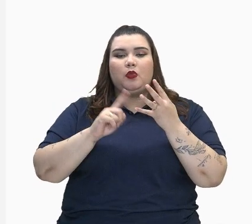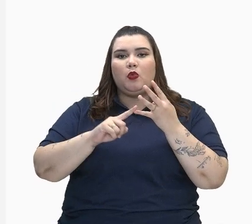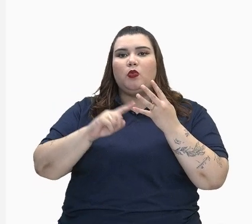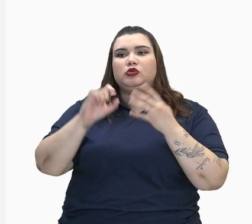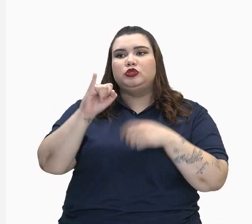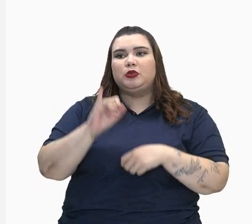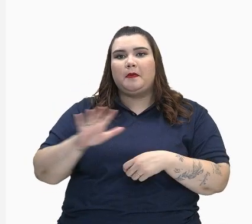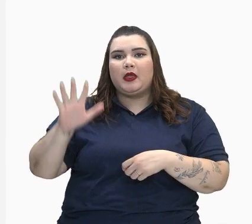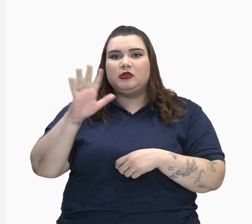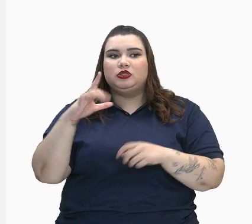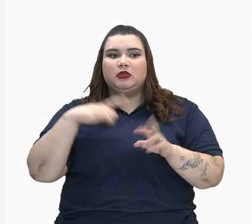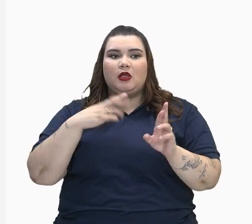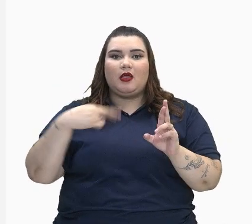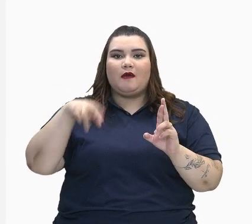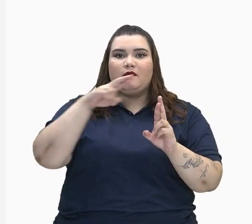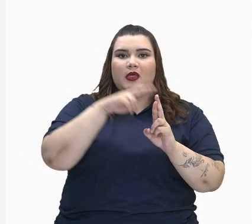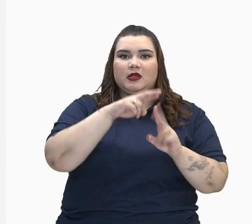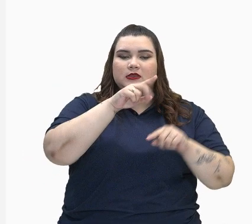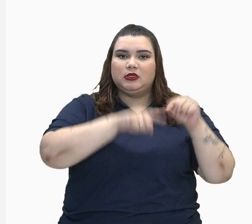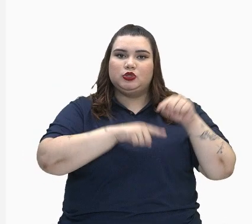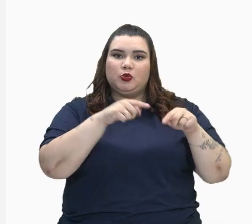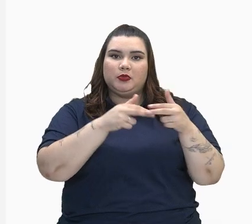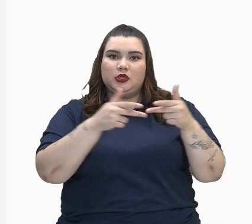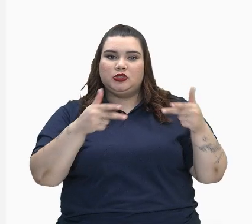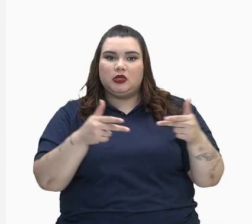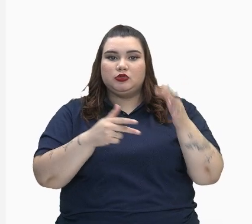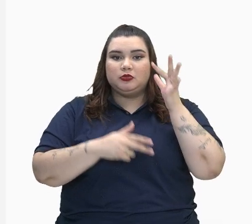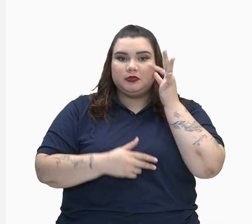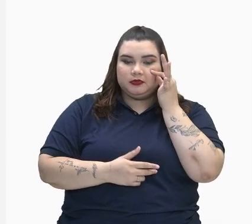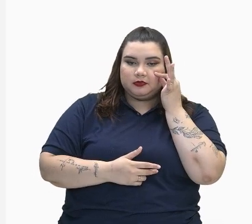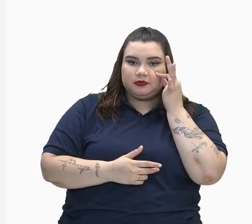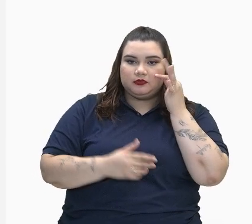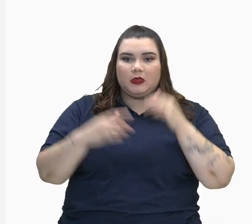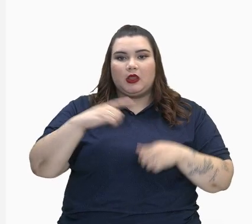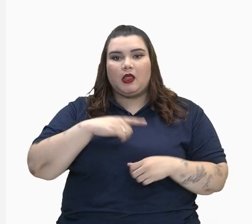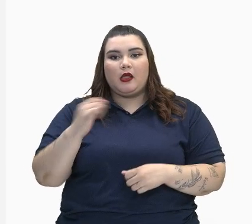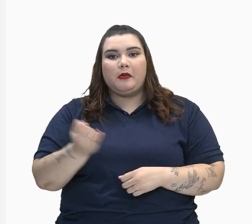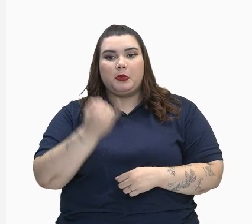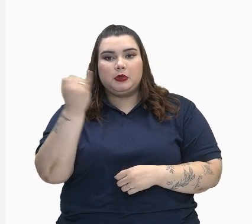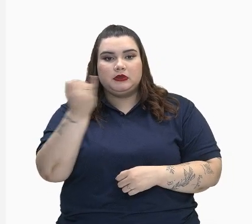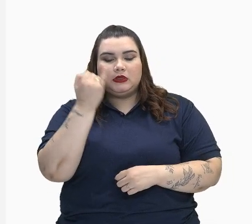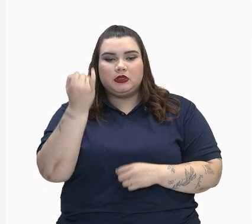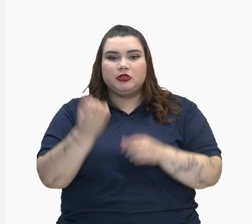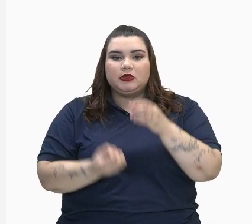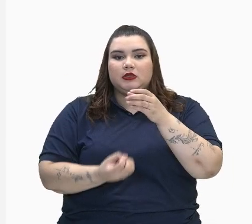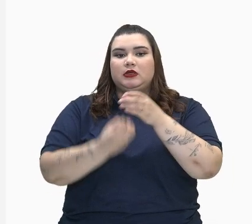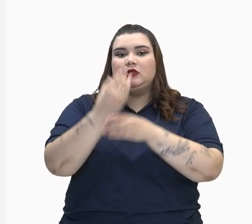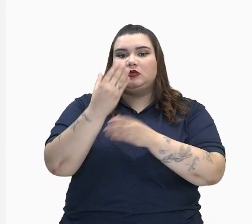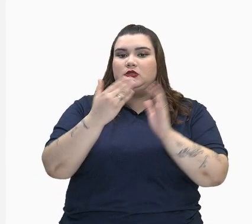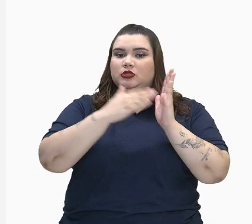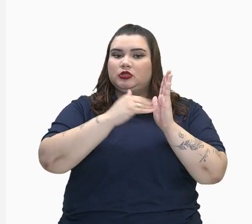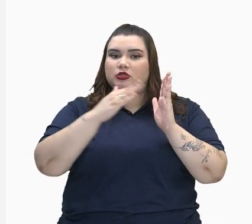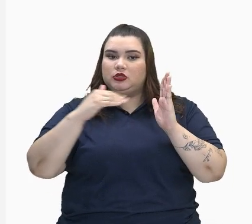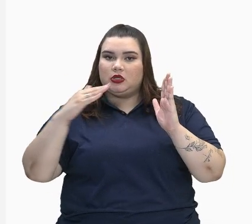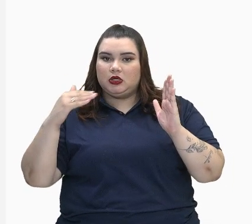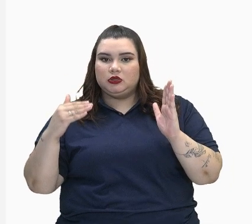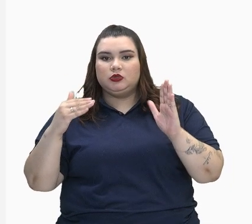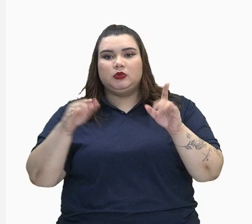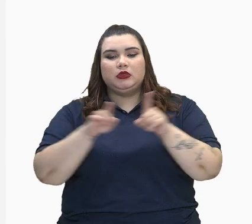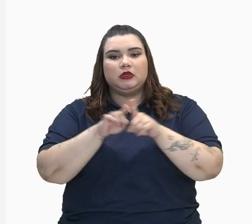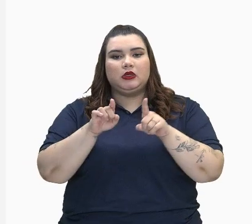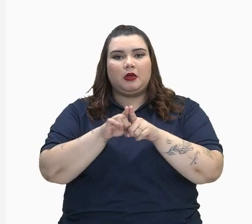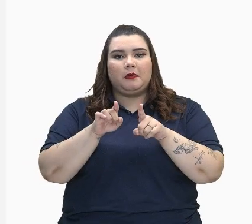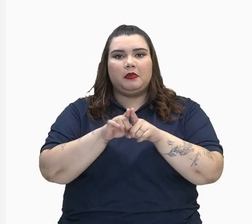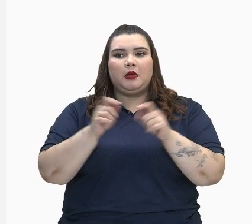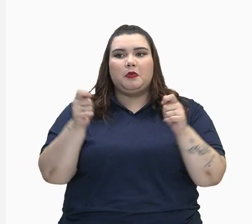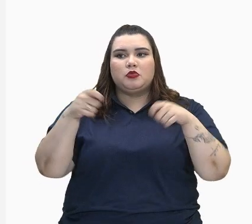aquilo que eu já havia falado para vocês, e desempenha um papel crucial na criação do efeito estético